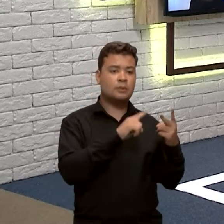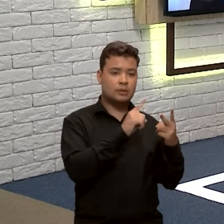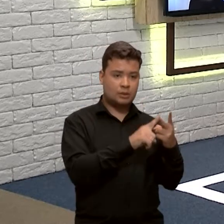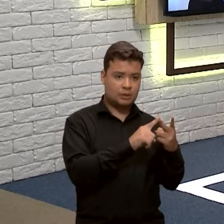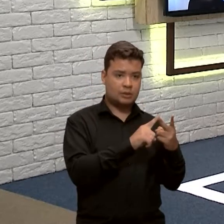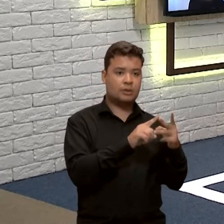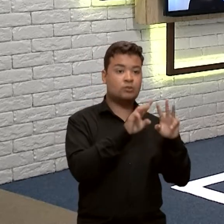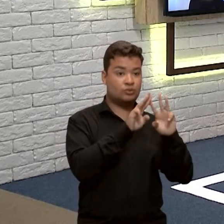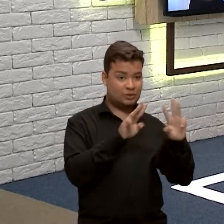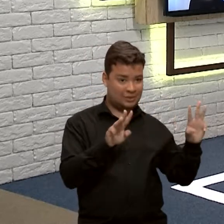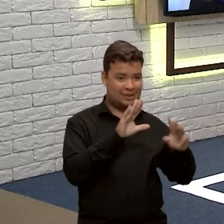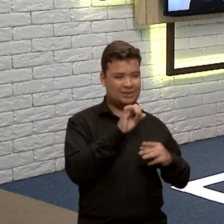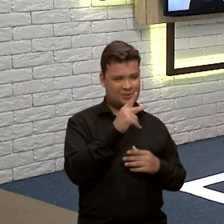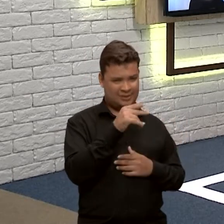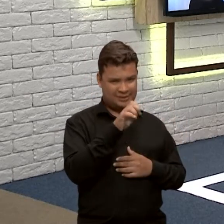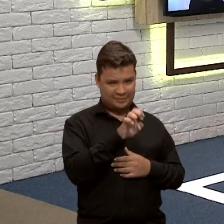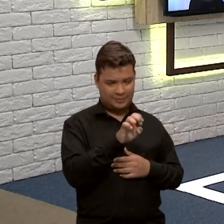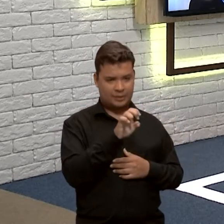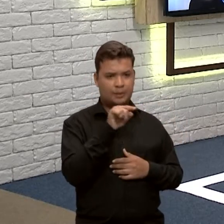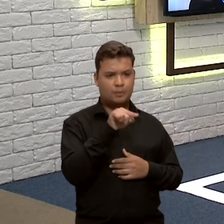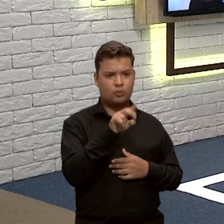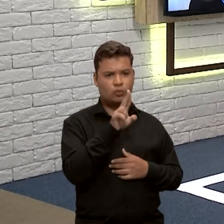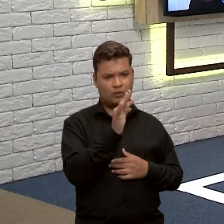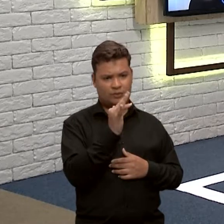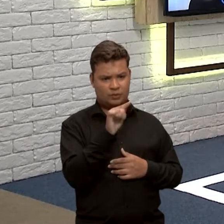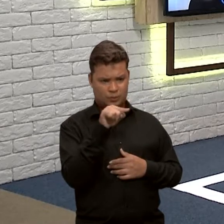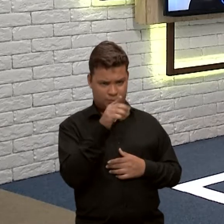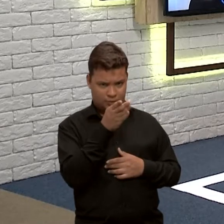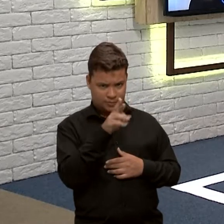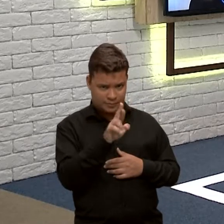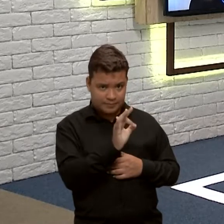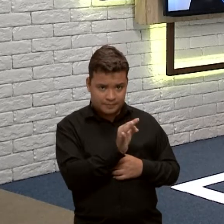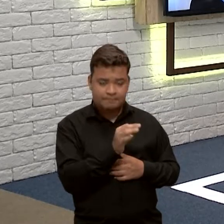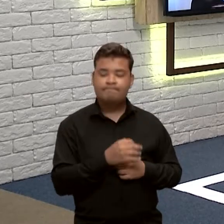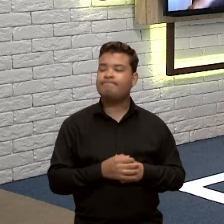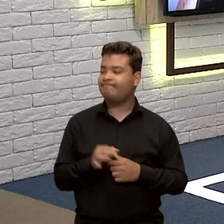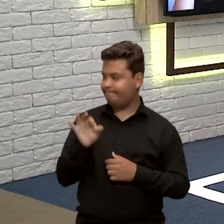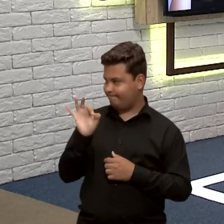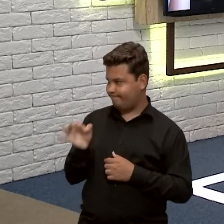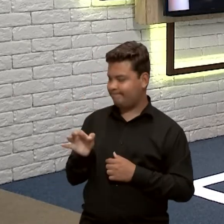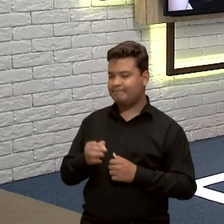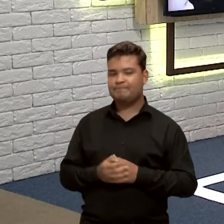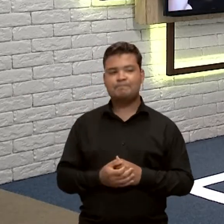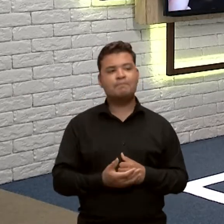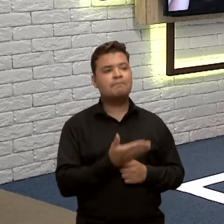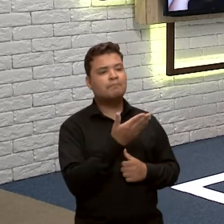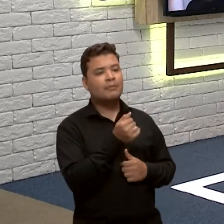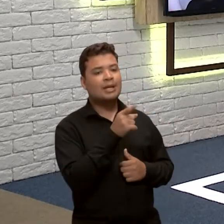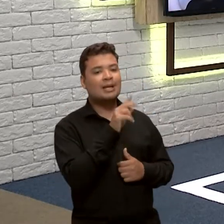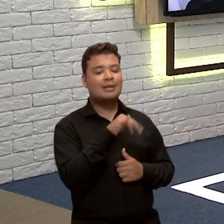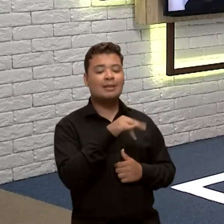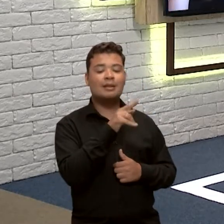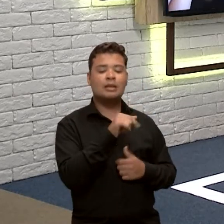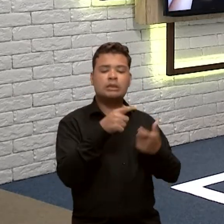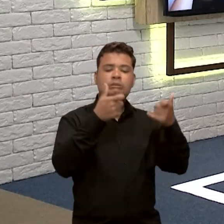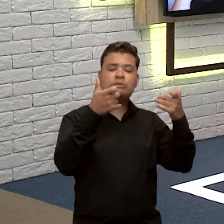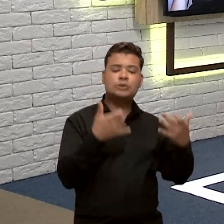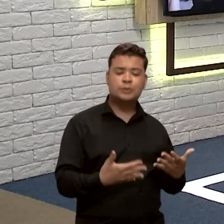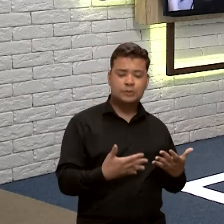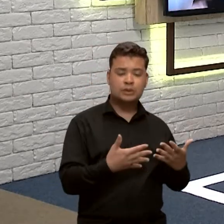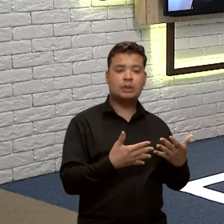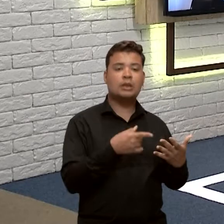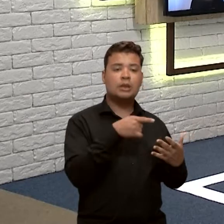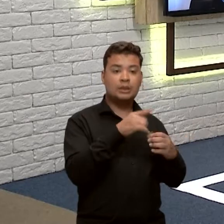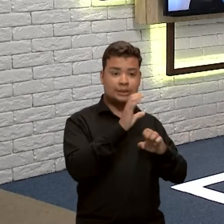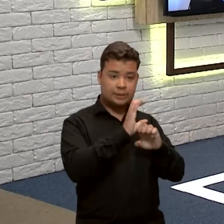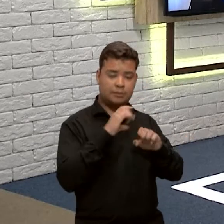cepai.ufg.br. Exatamente, Camila. Bom, Adriana, queria que você falasse um pouquinho das ações do CEPAI em relação a esse tipo